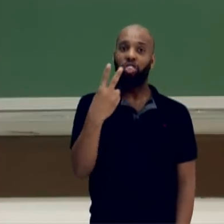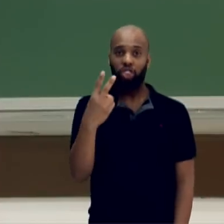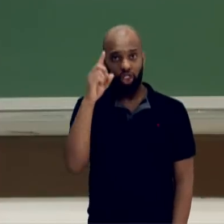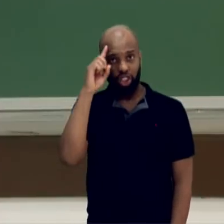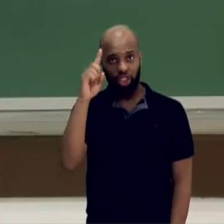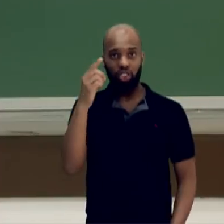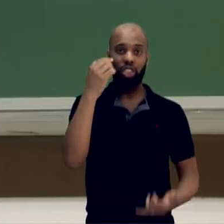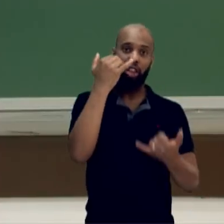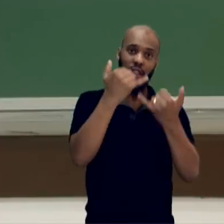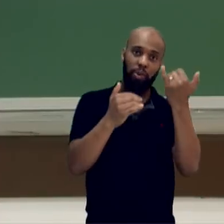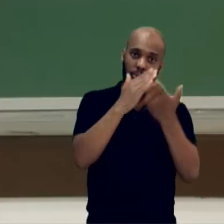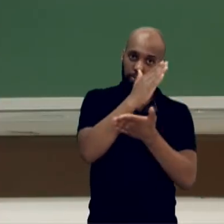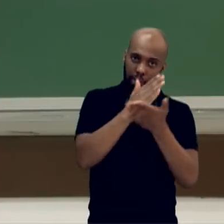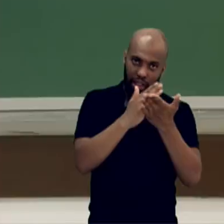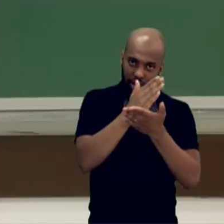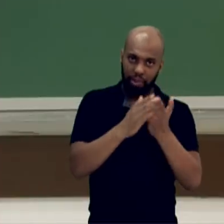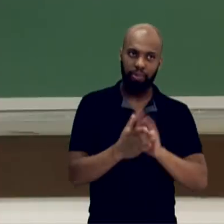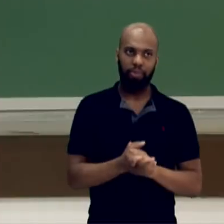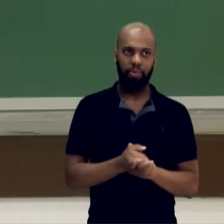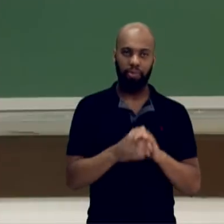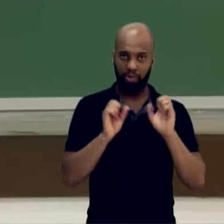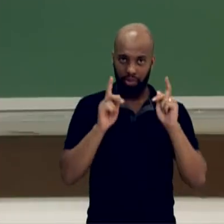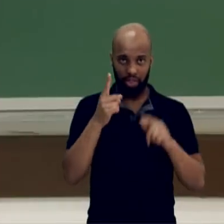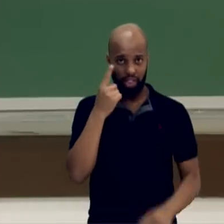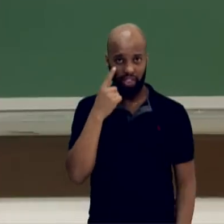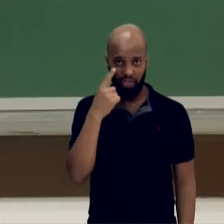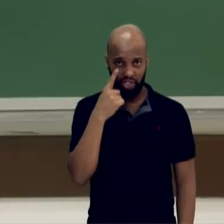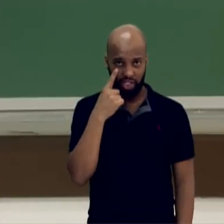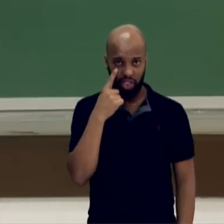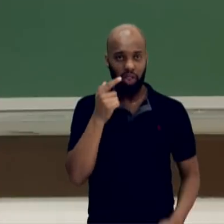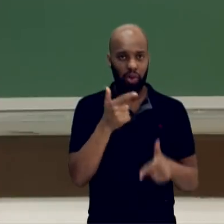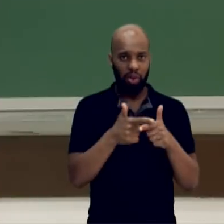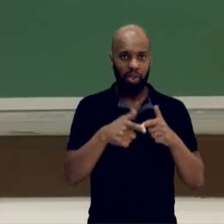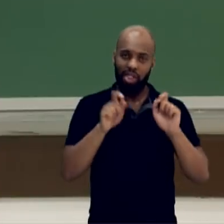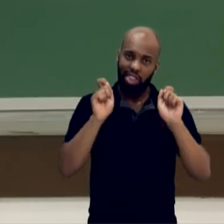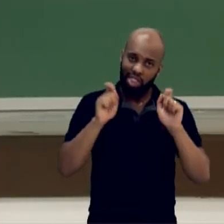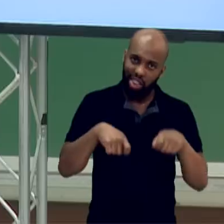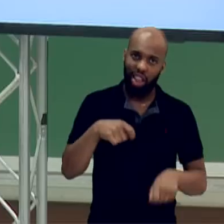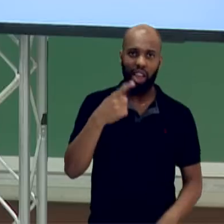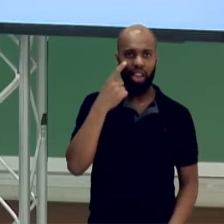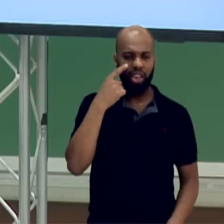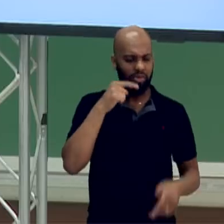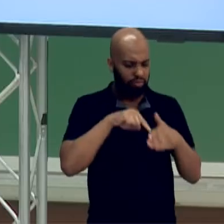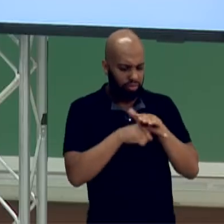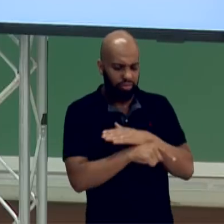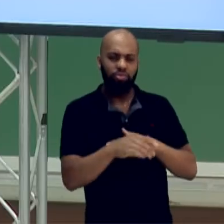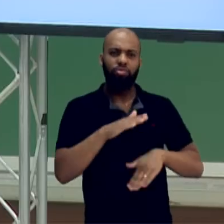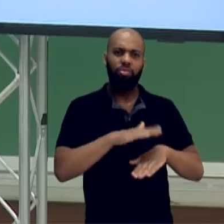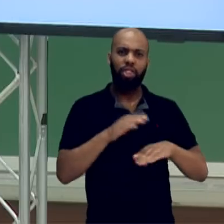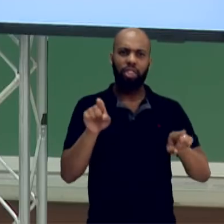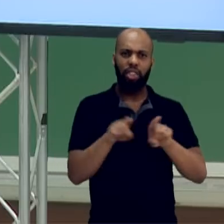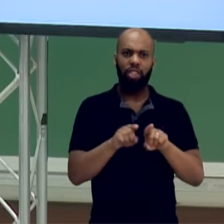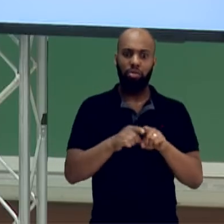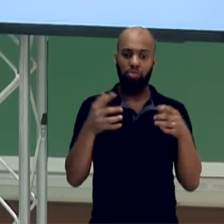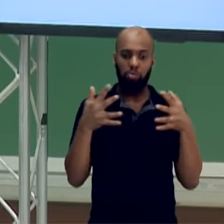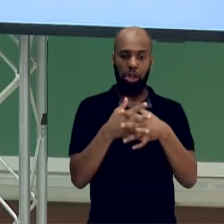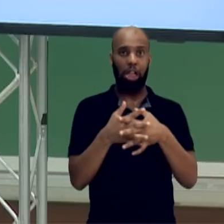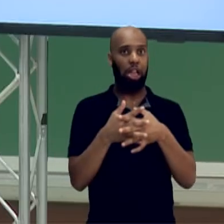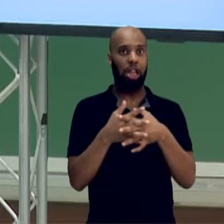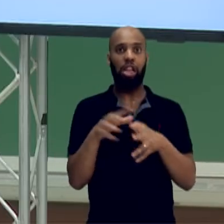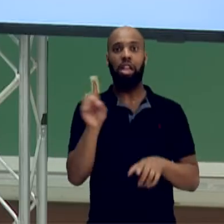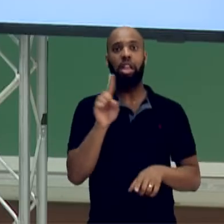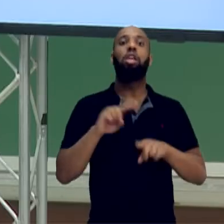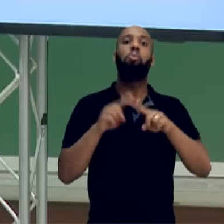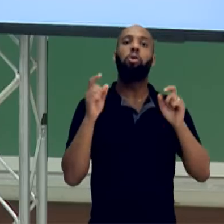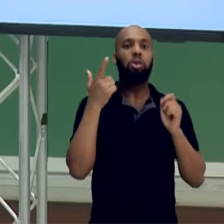meio. Mais uma dica para você. Tá vendo que no problema a gente pode trabalhar um pouquinho mais, não complicar, mas a gente